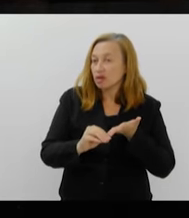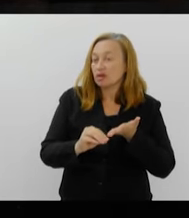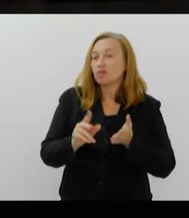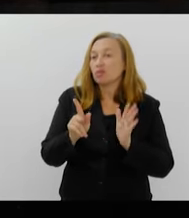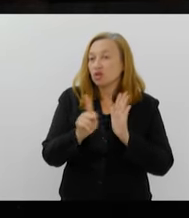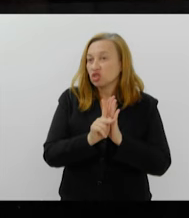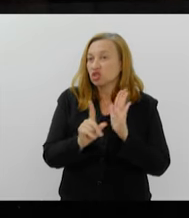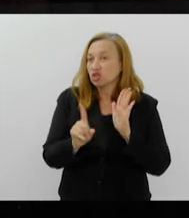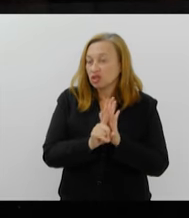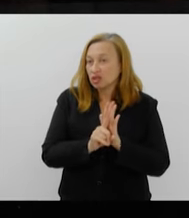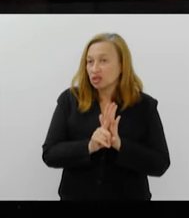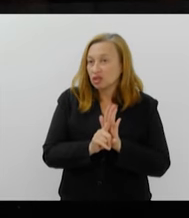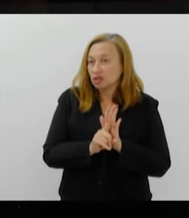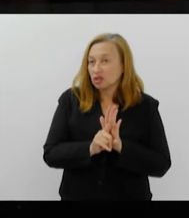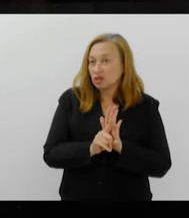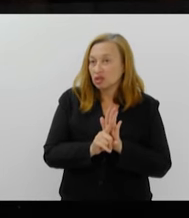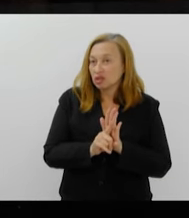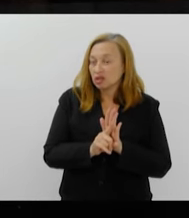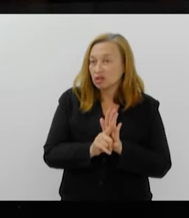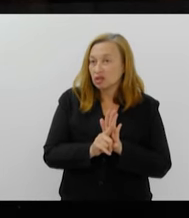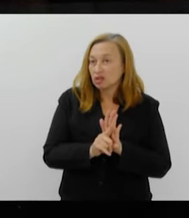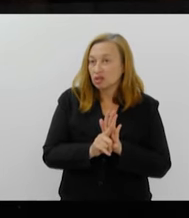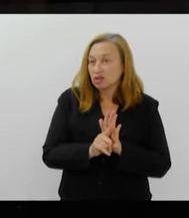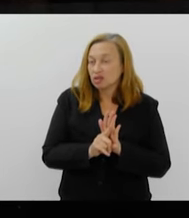lei das transações,